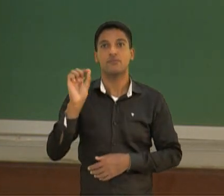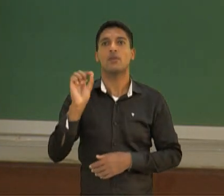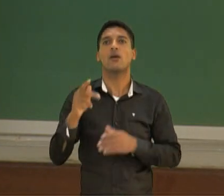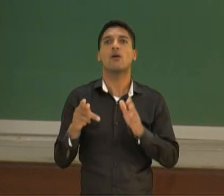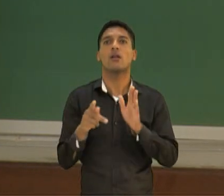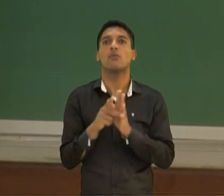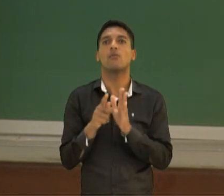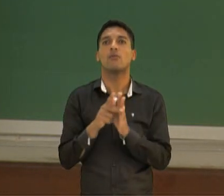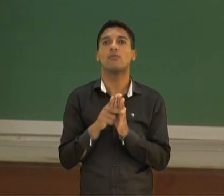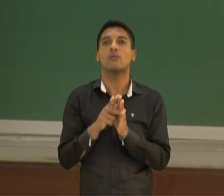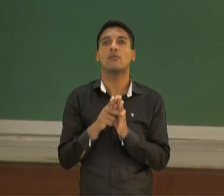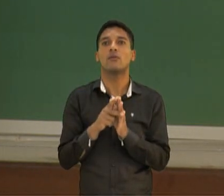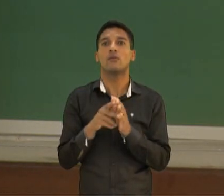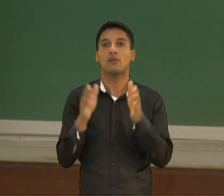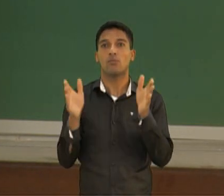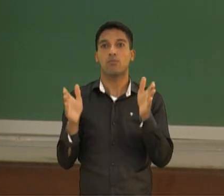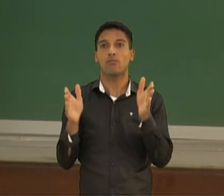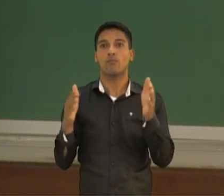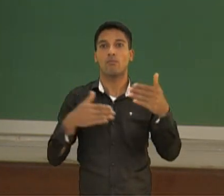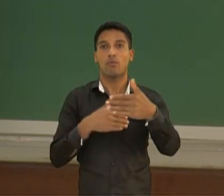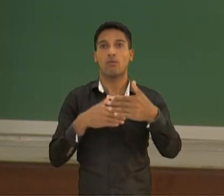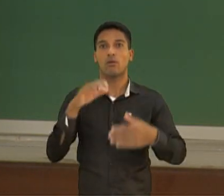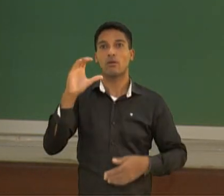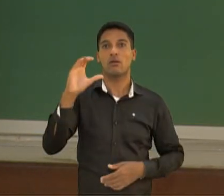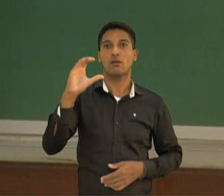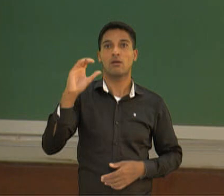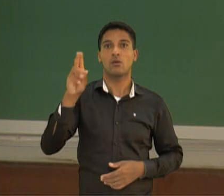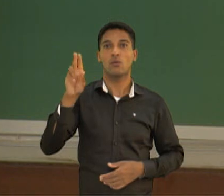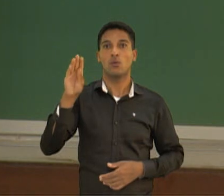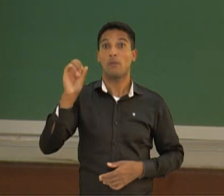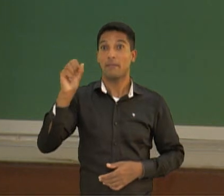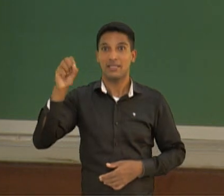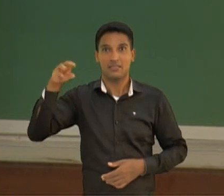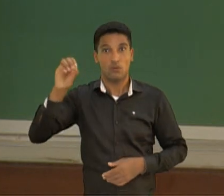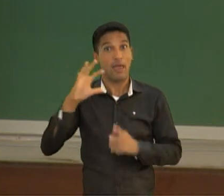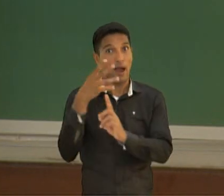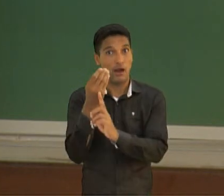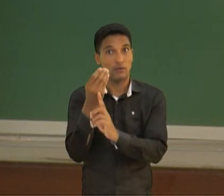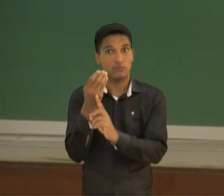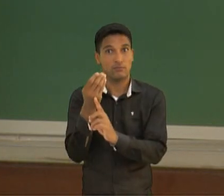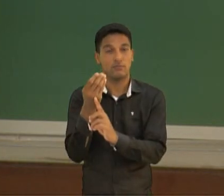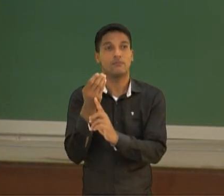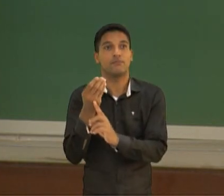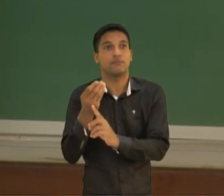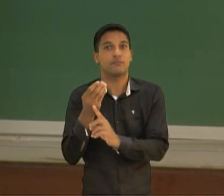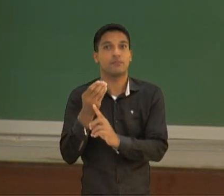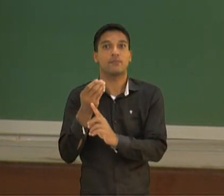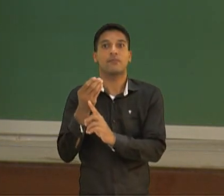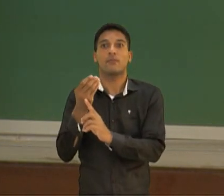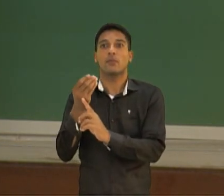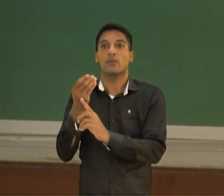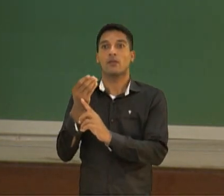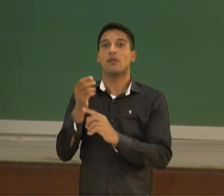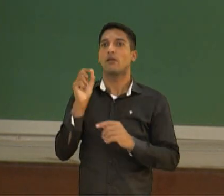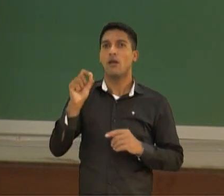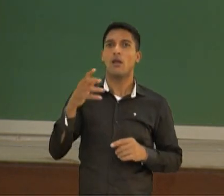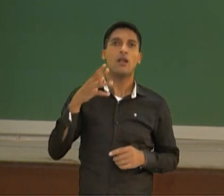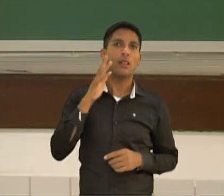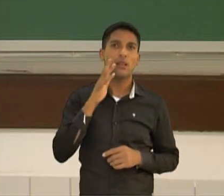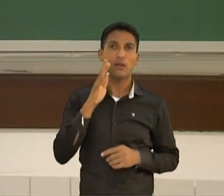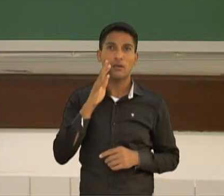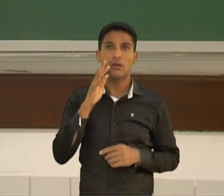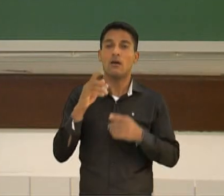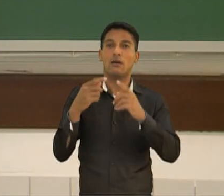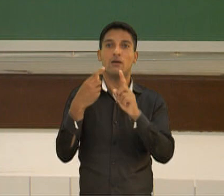Vamos falar agora sobre o cubismo, que eu adoro também, eu adoro o cubismo, gente. Porque o cubismo ele é muito bacana pela